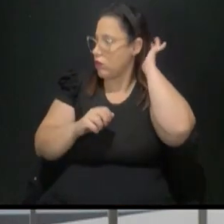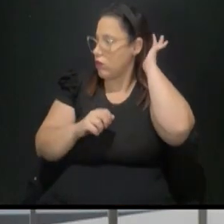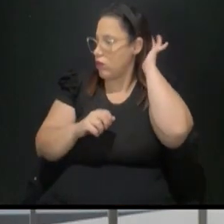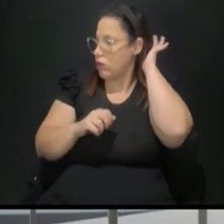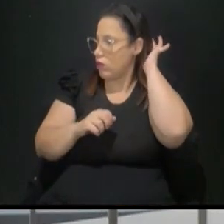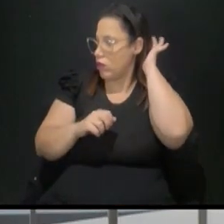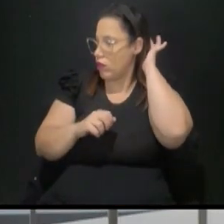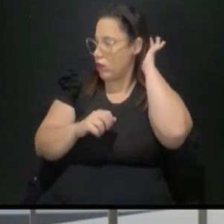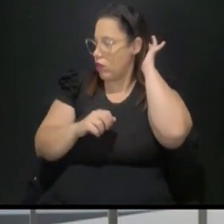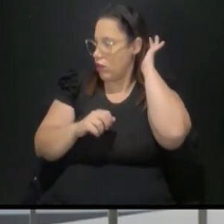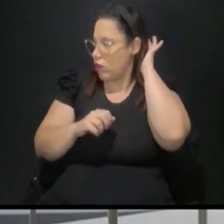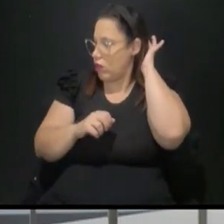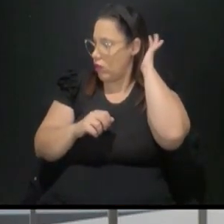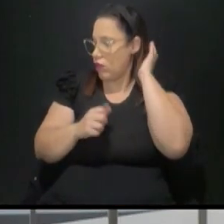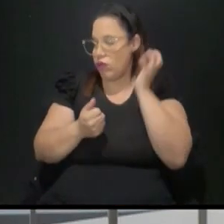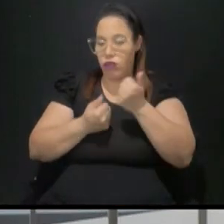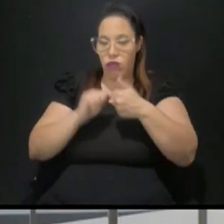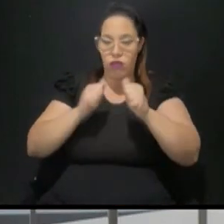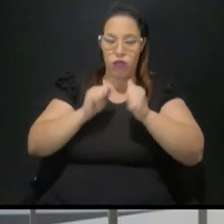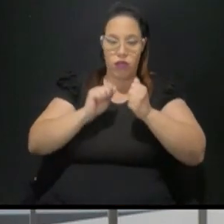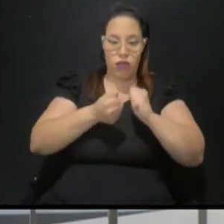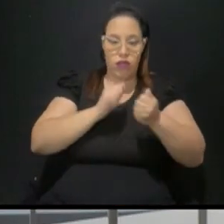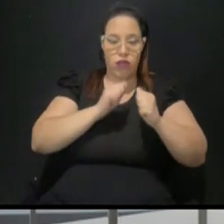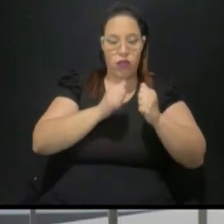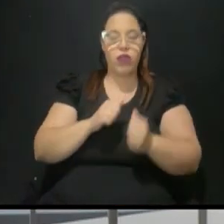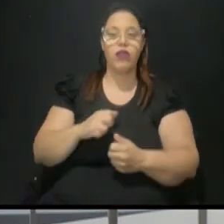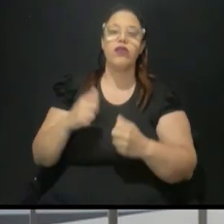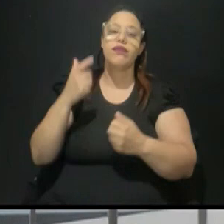administrativa, para que a gente consiga